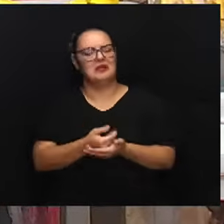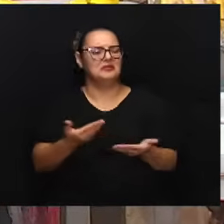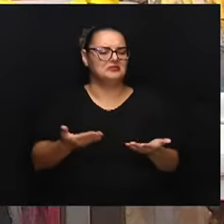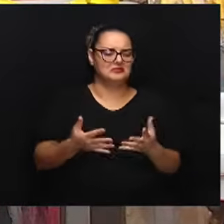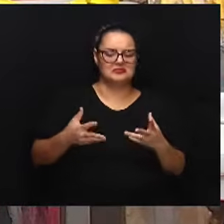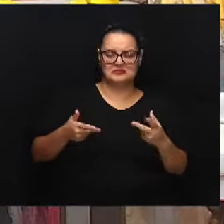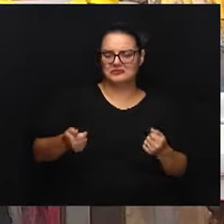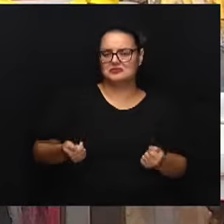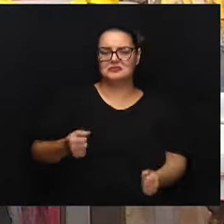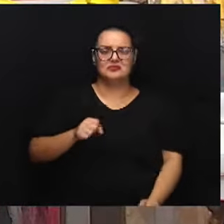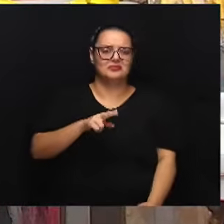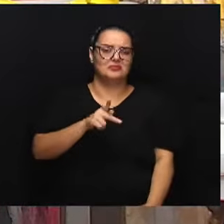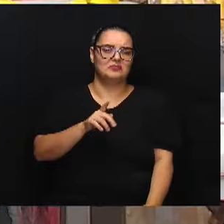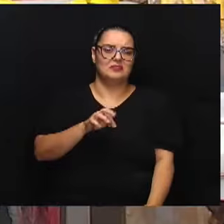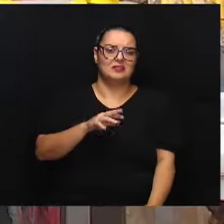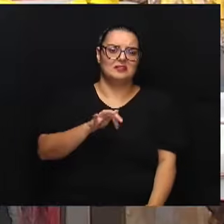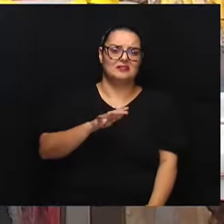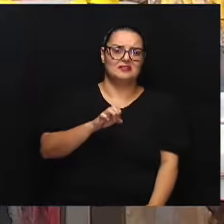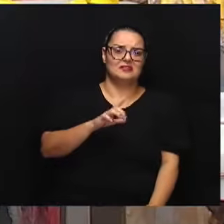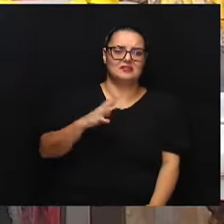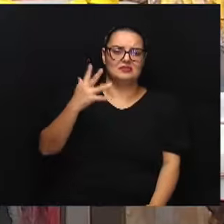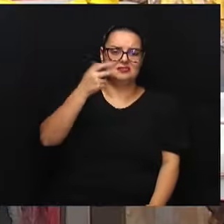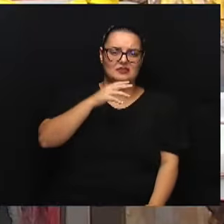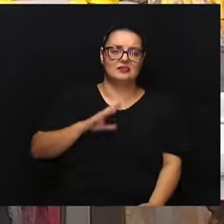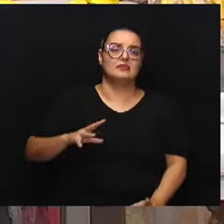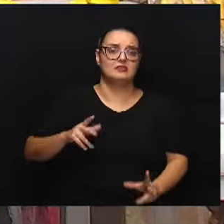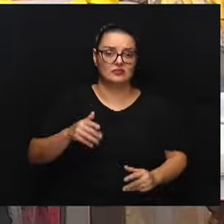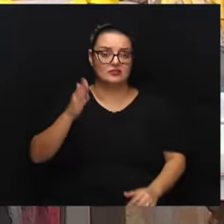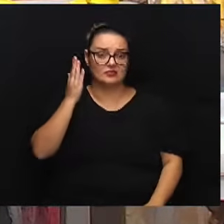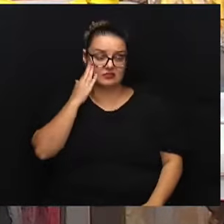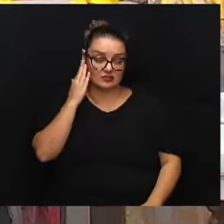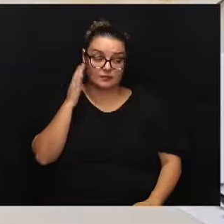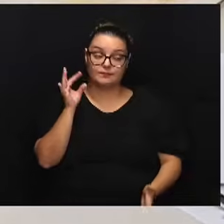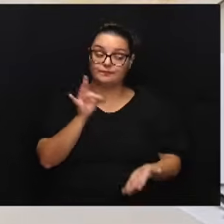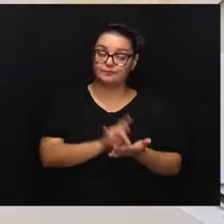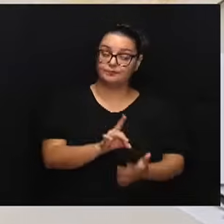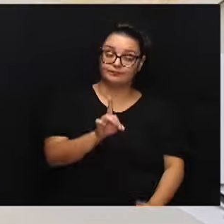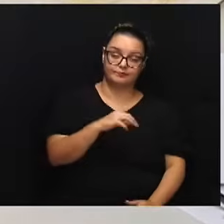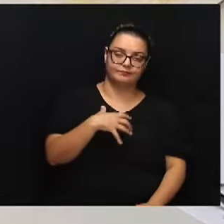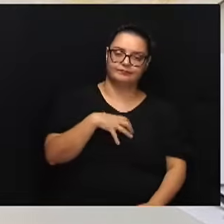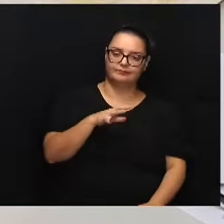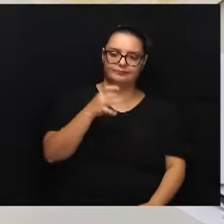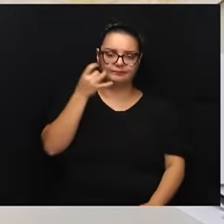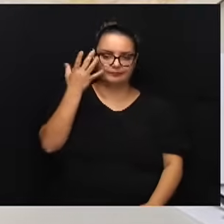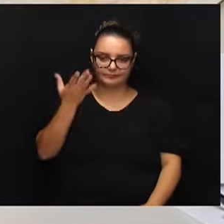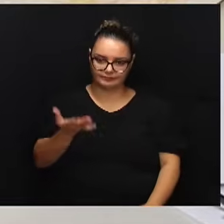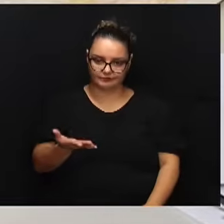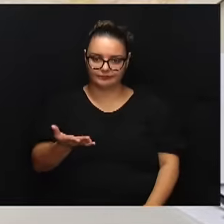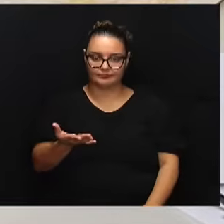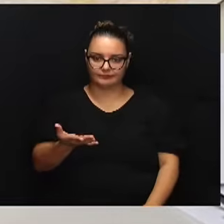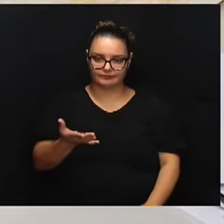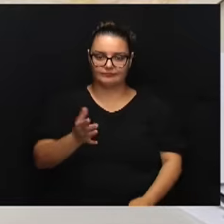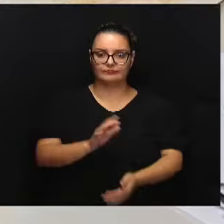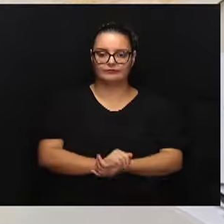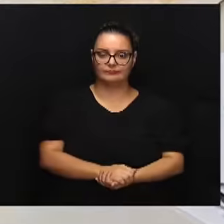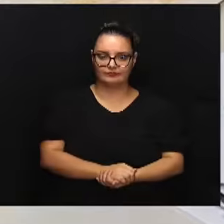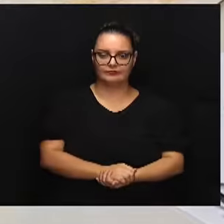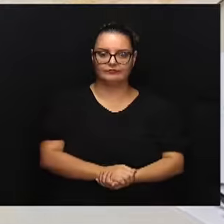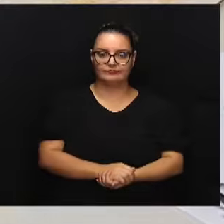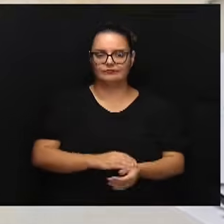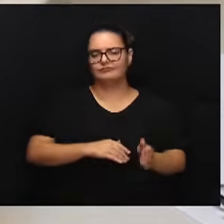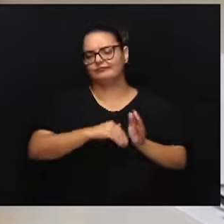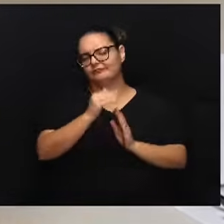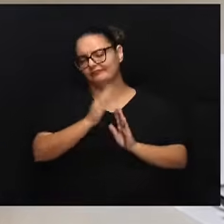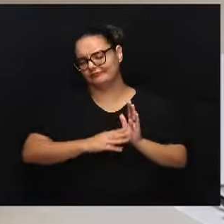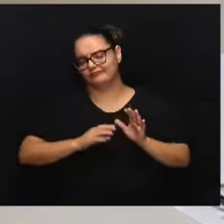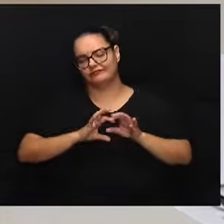muito superficial, tudo muito lindo e todo mundo sabe que na vida real não é assim. Então, tá a fim de pintar uma